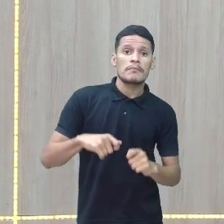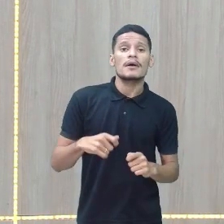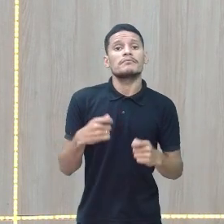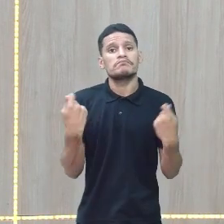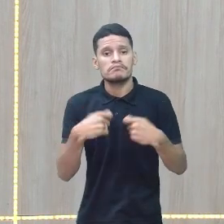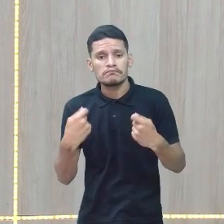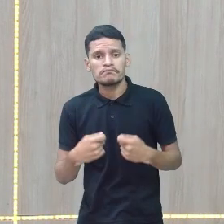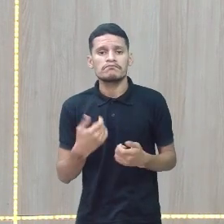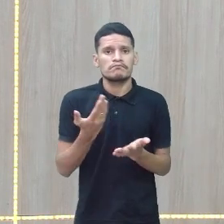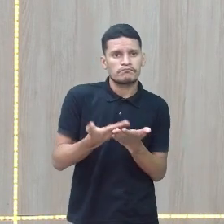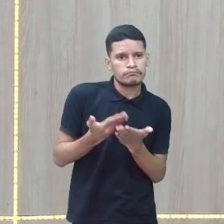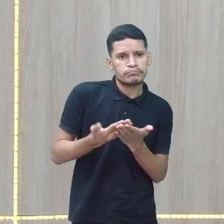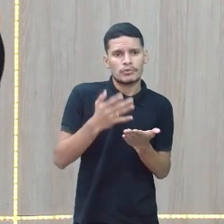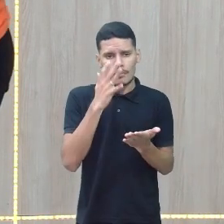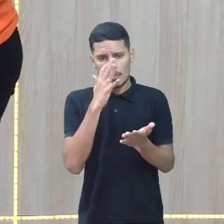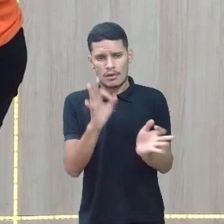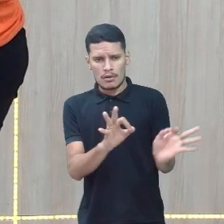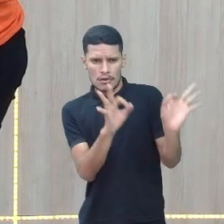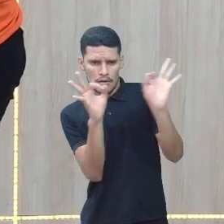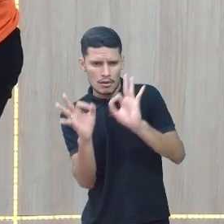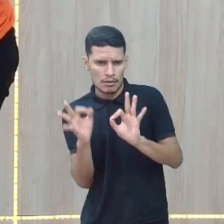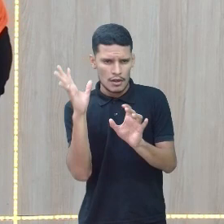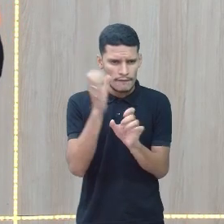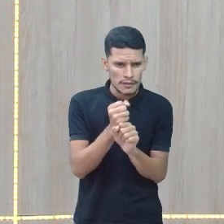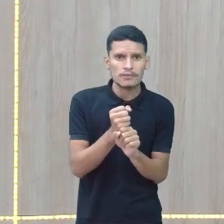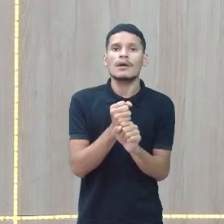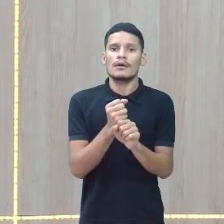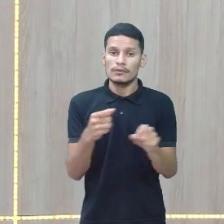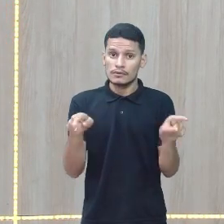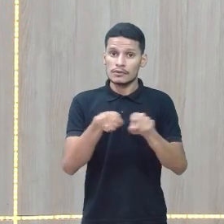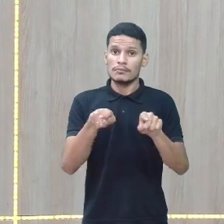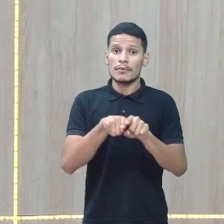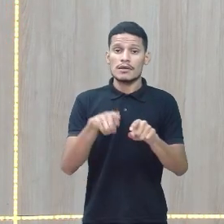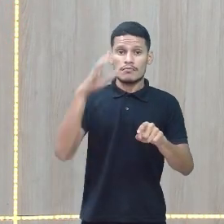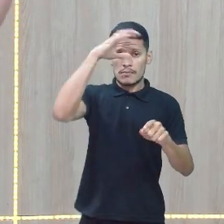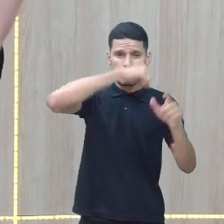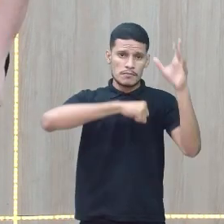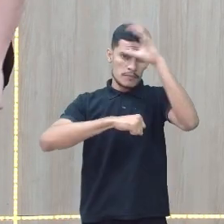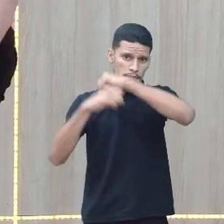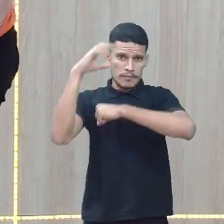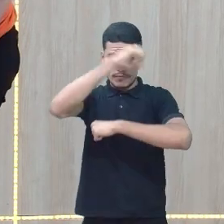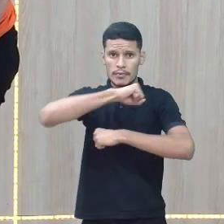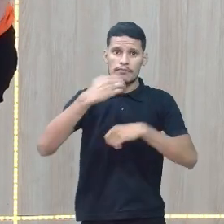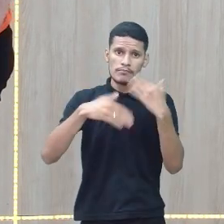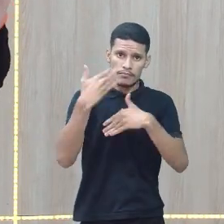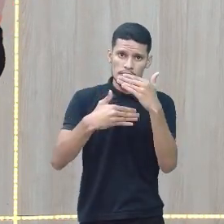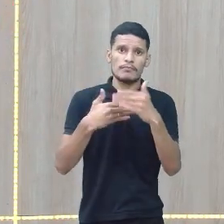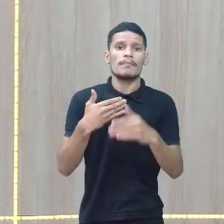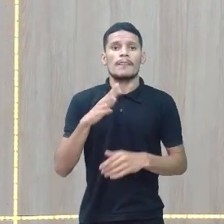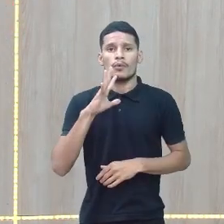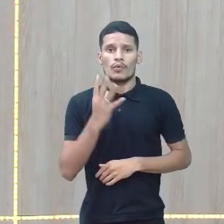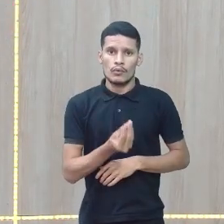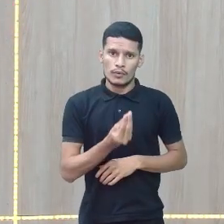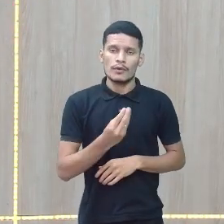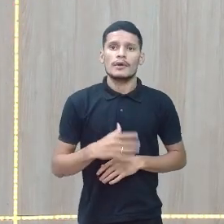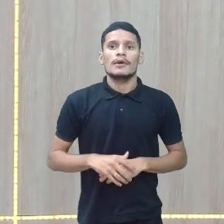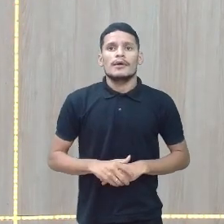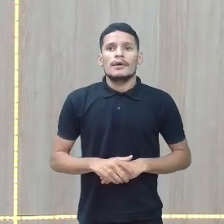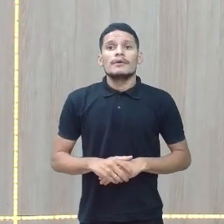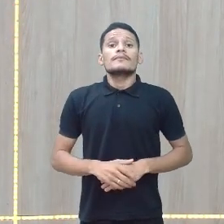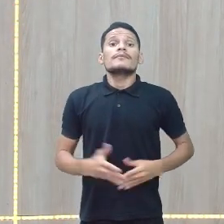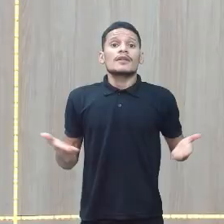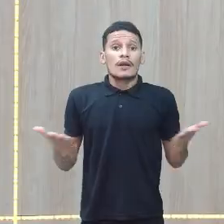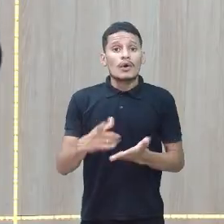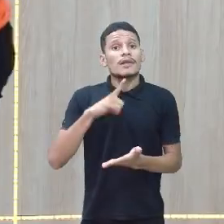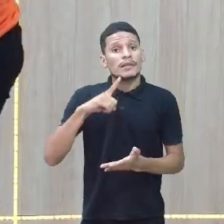Ver o conteúdo, revisar e aprender, construir esse conhecimento. Então, nós temos aqui